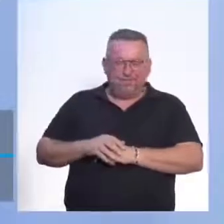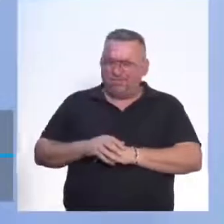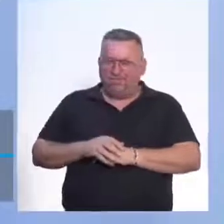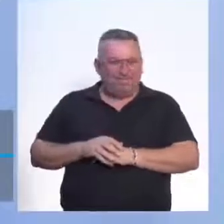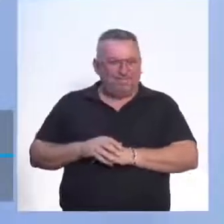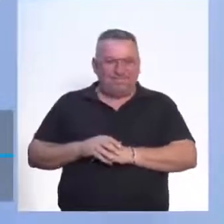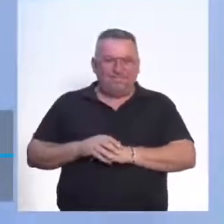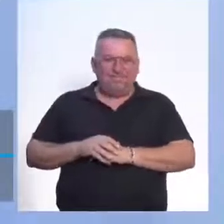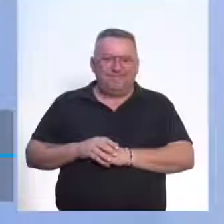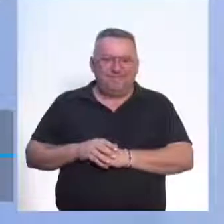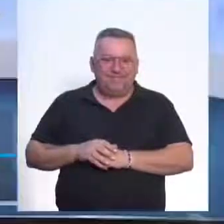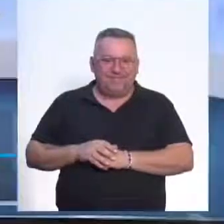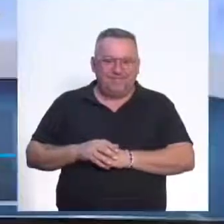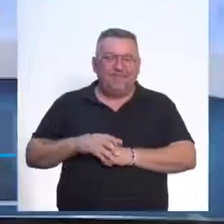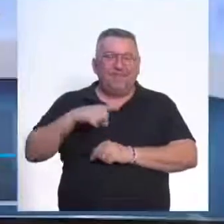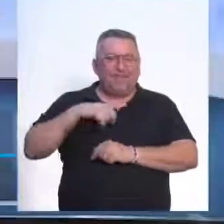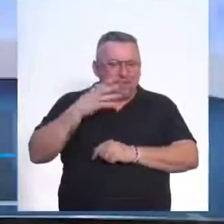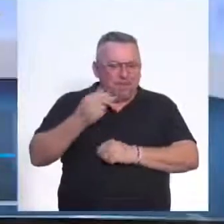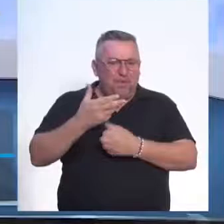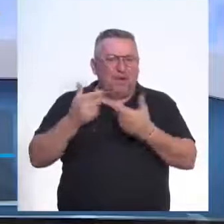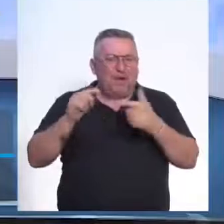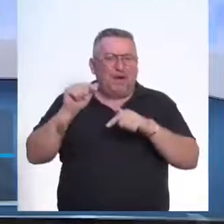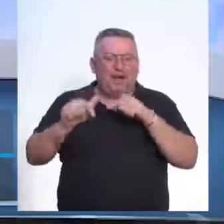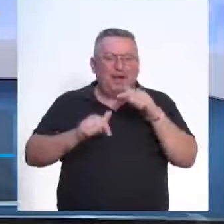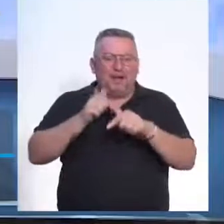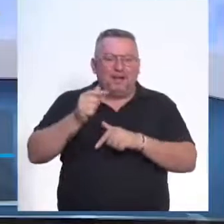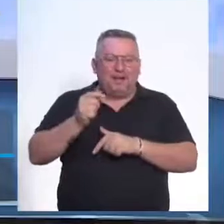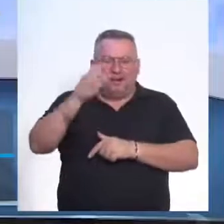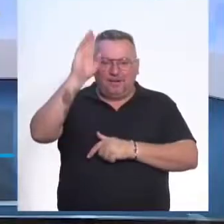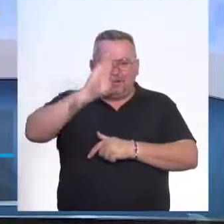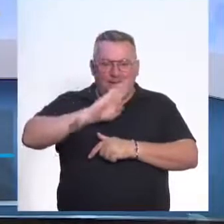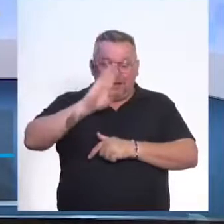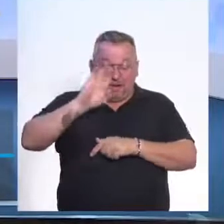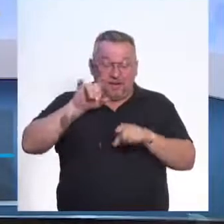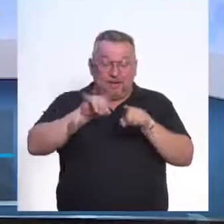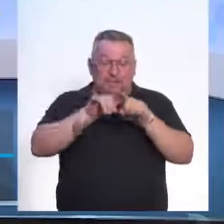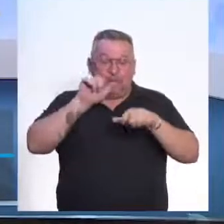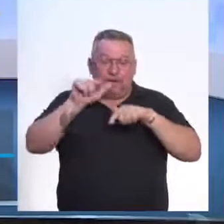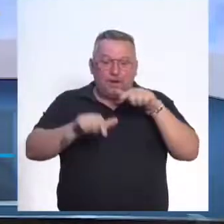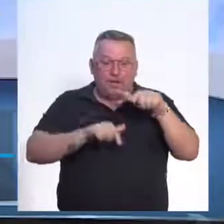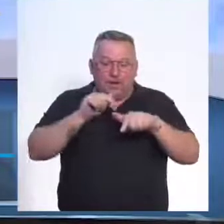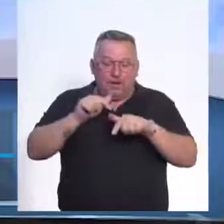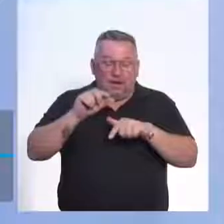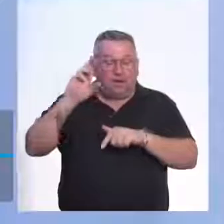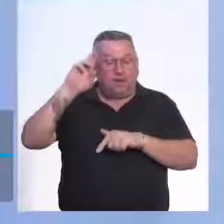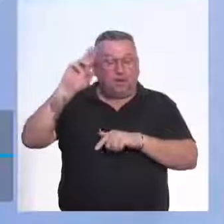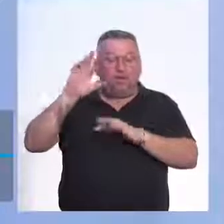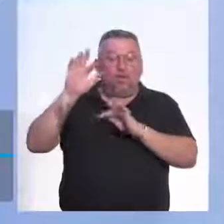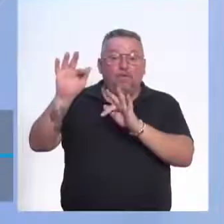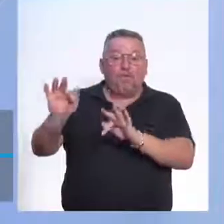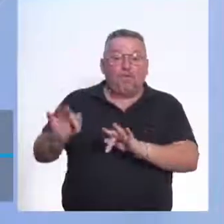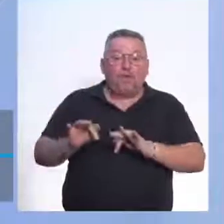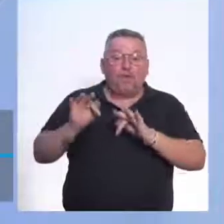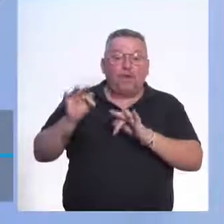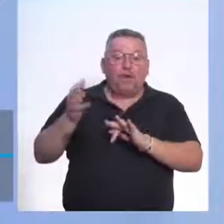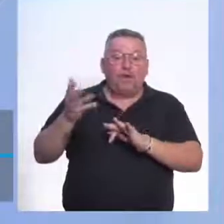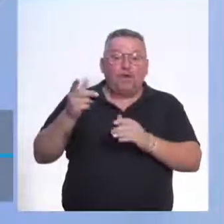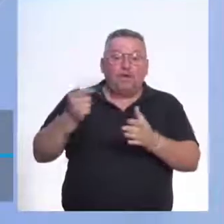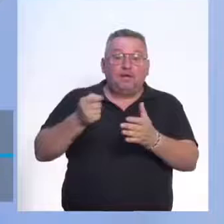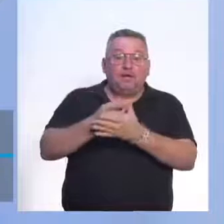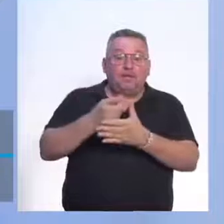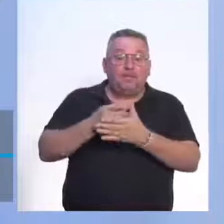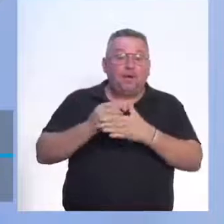nossa, já é bastante coisa, né? Já é bastante coisa. Mas além da sua força de trabalho, o senhor feudal ele vai querer também que você pague